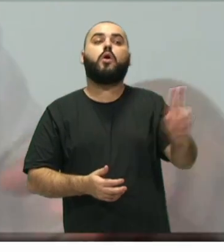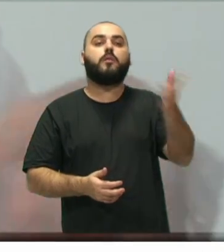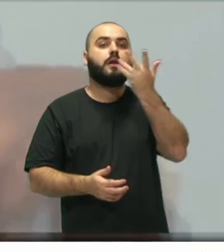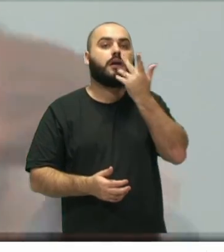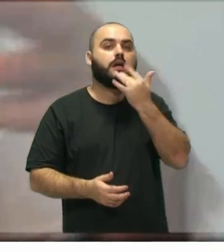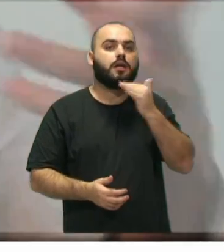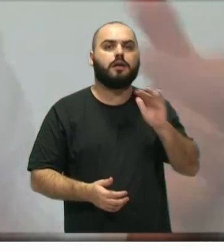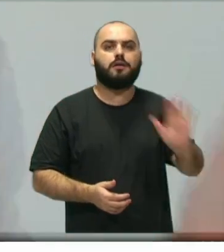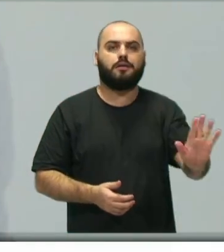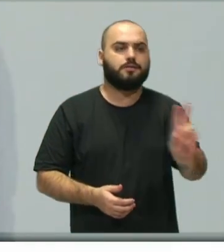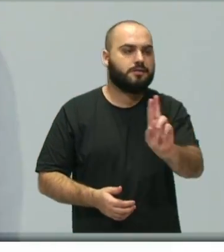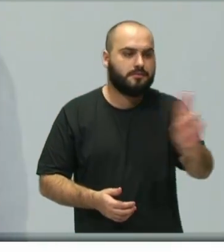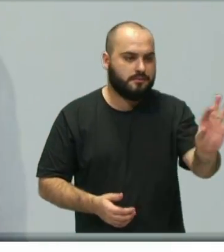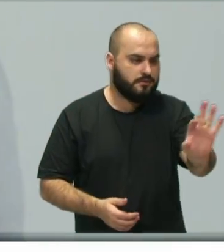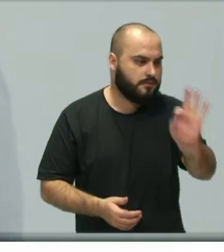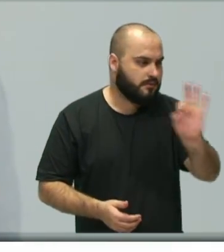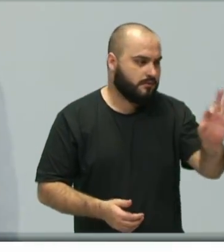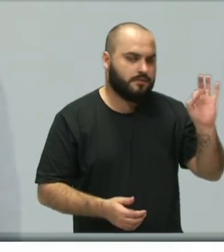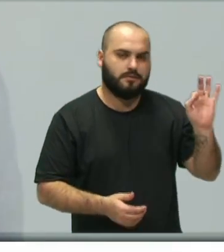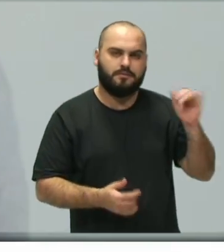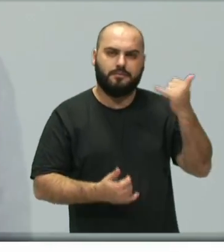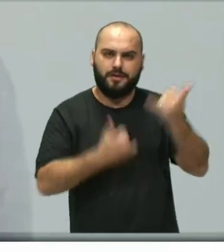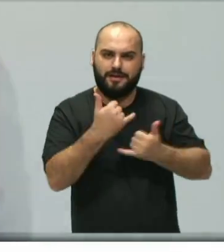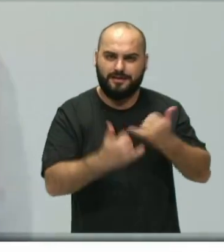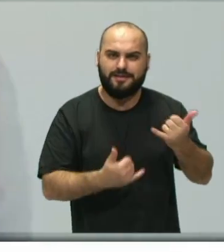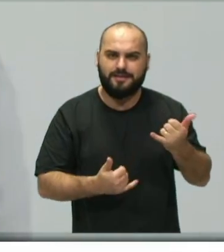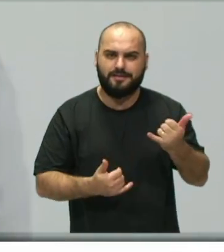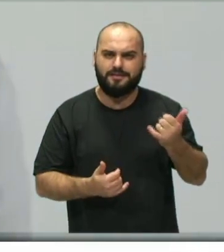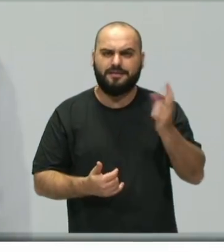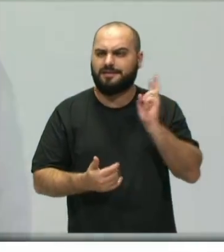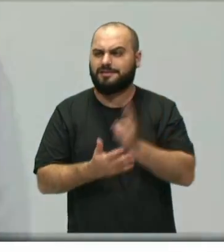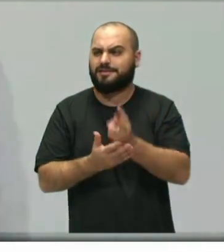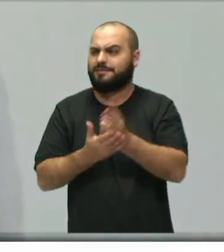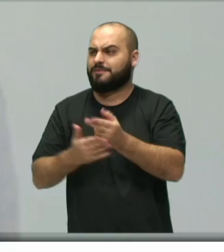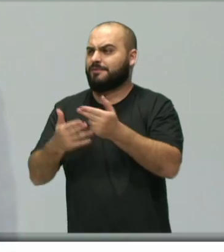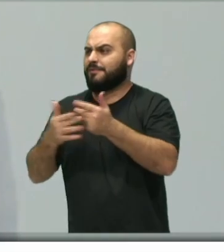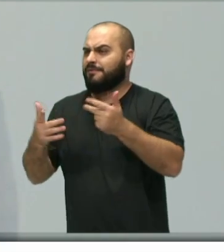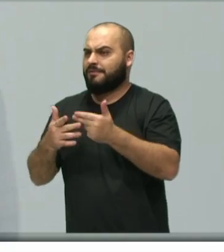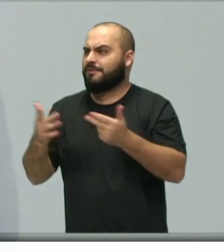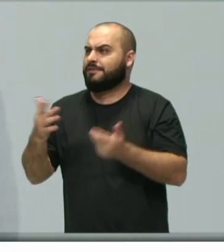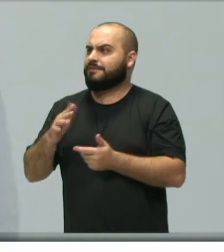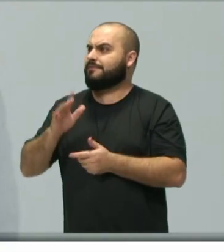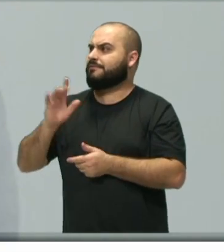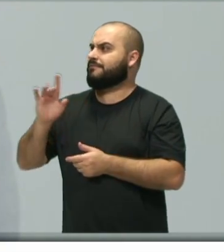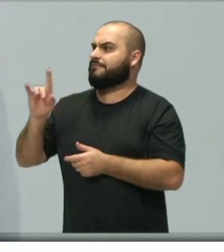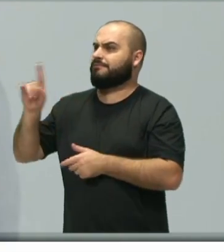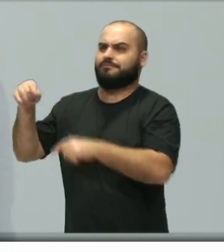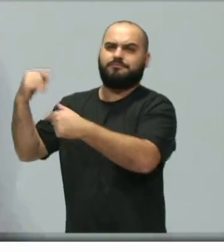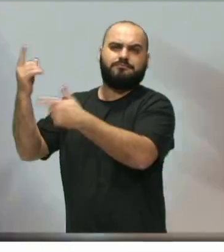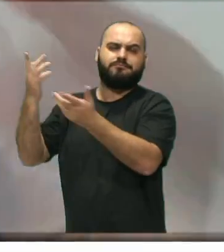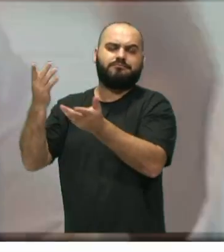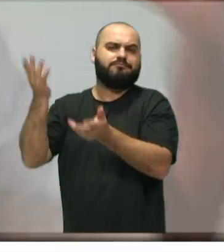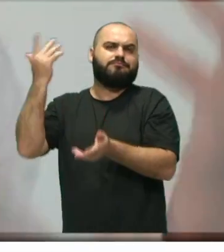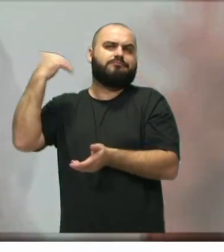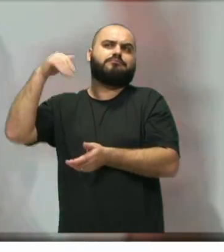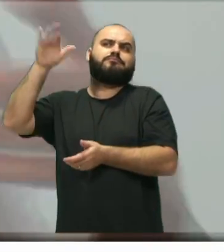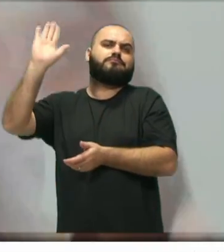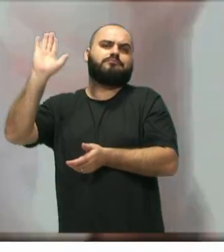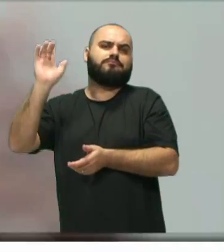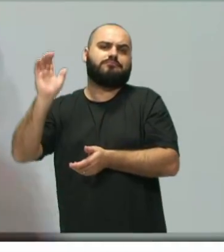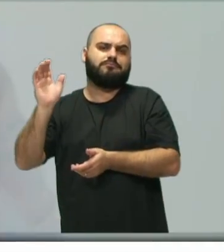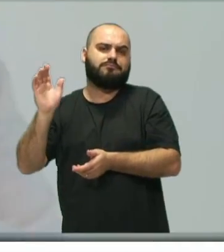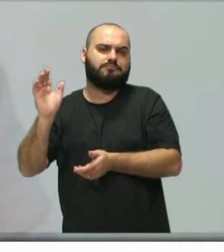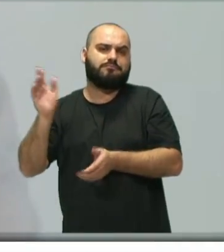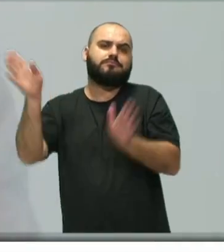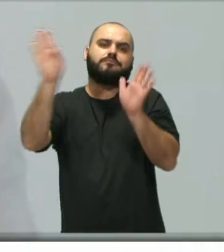crianças, né? Inventar uma brincadeira, é sempre algo, né? Geralmente é algo assim, trazido, né?